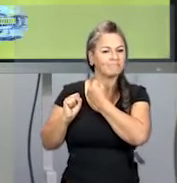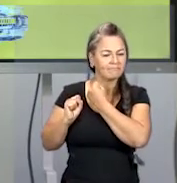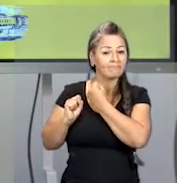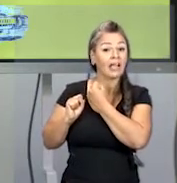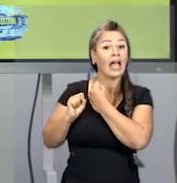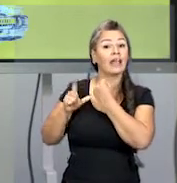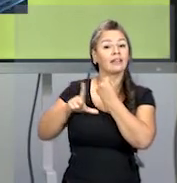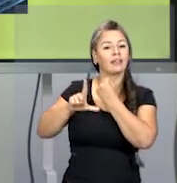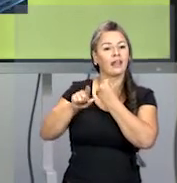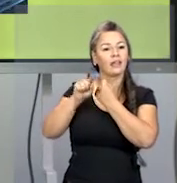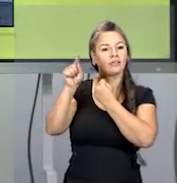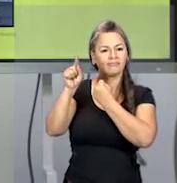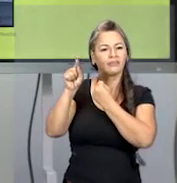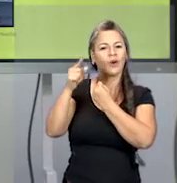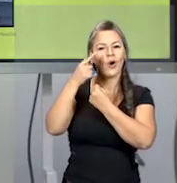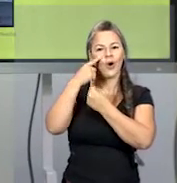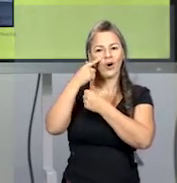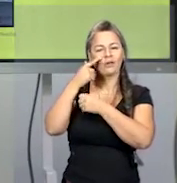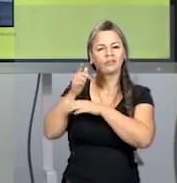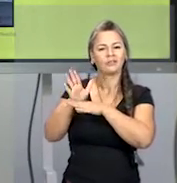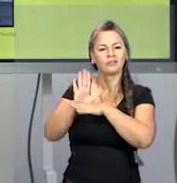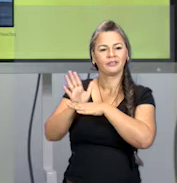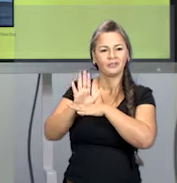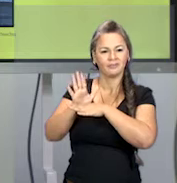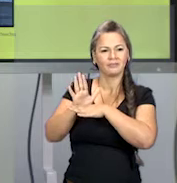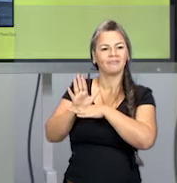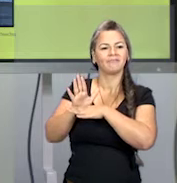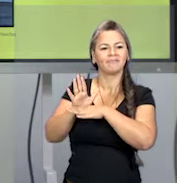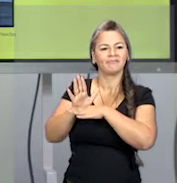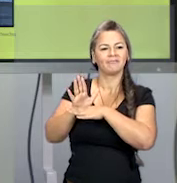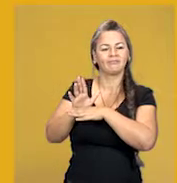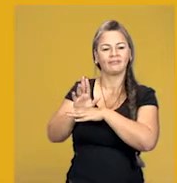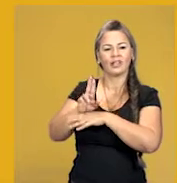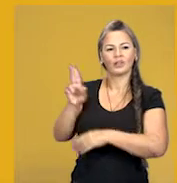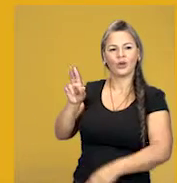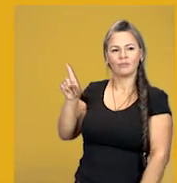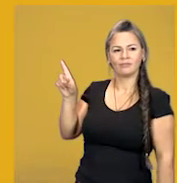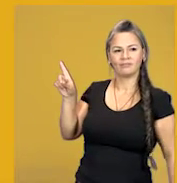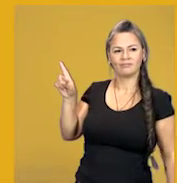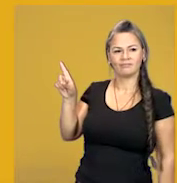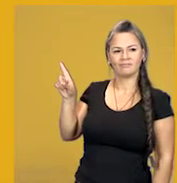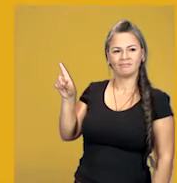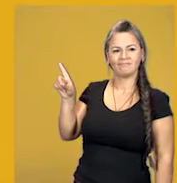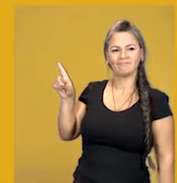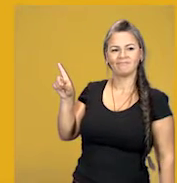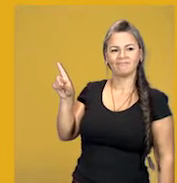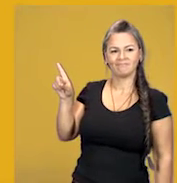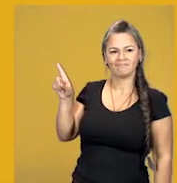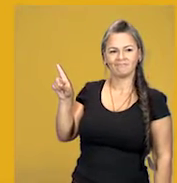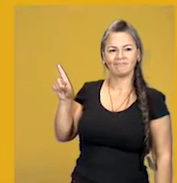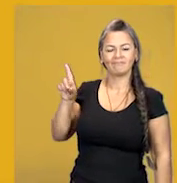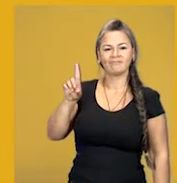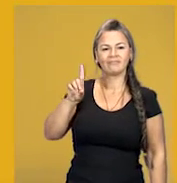com outro filme que se chama Dance, um grito de justiça.